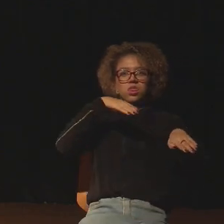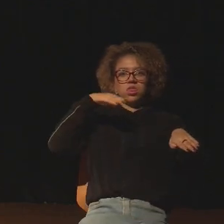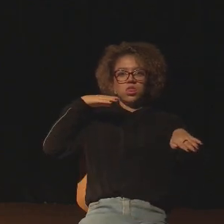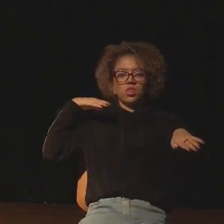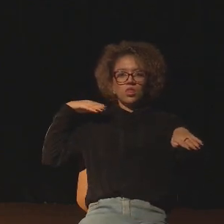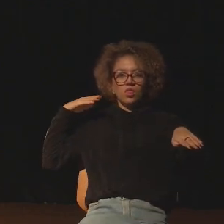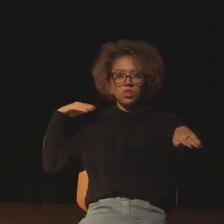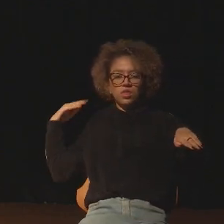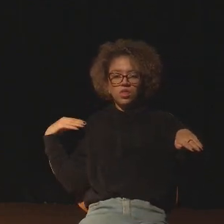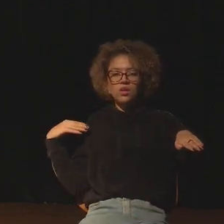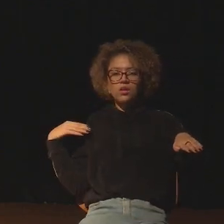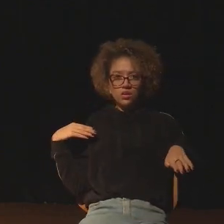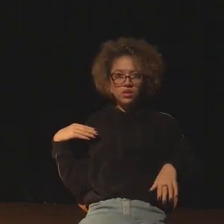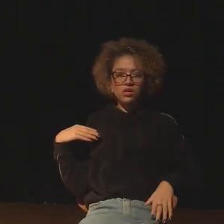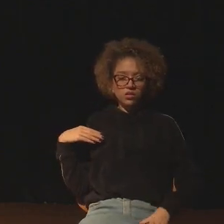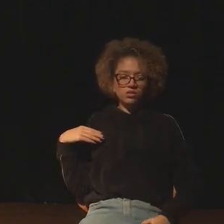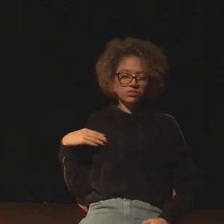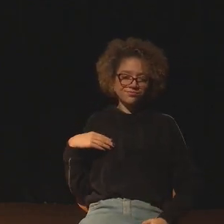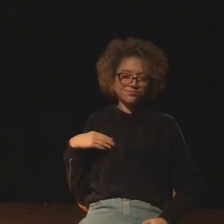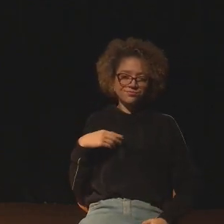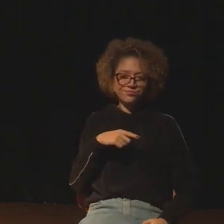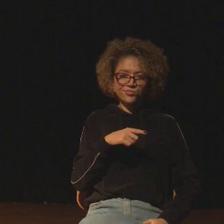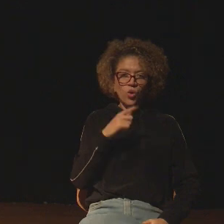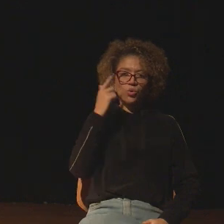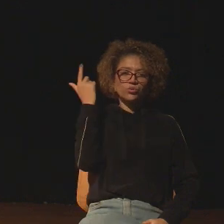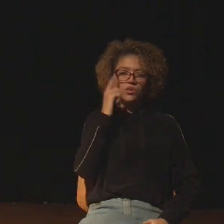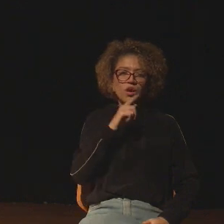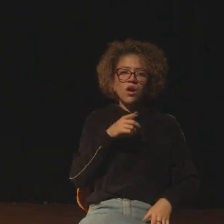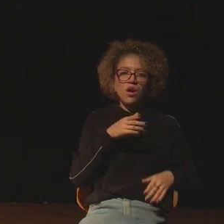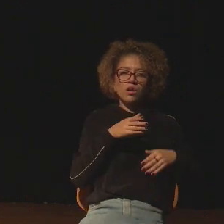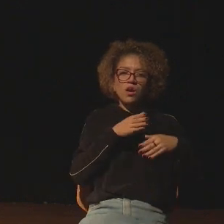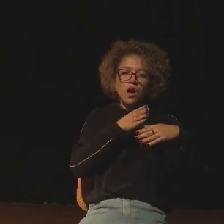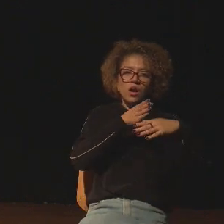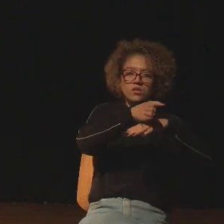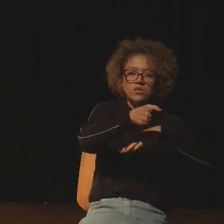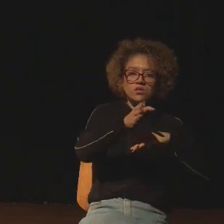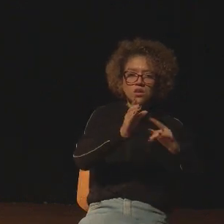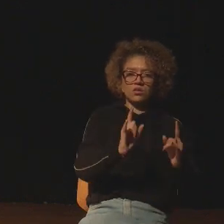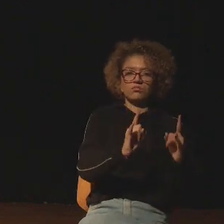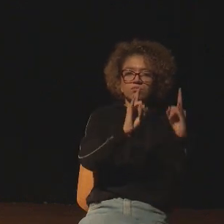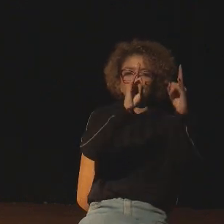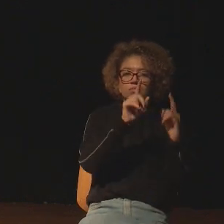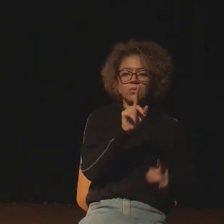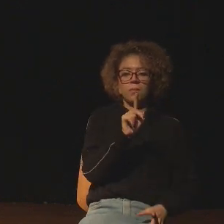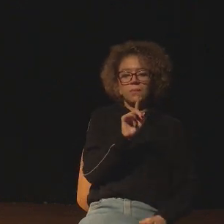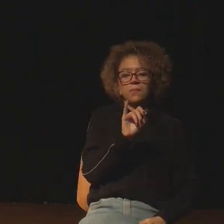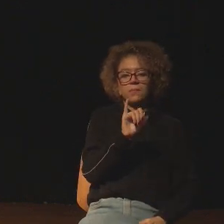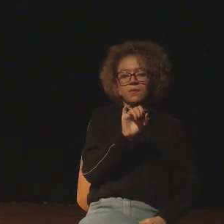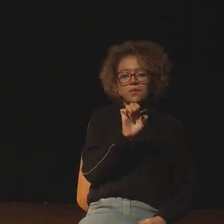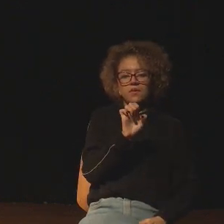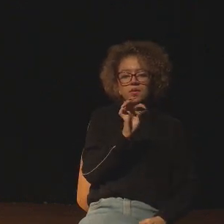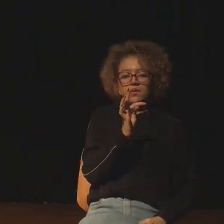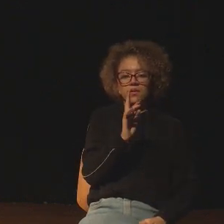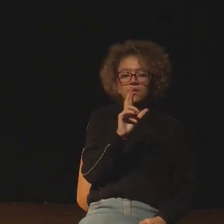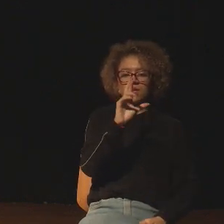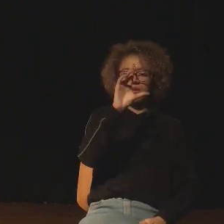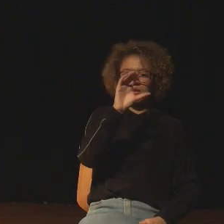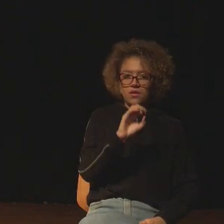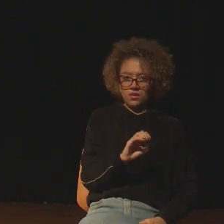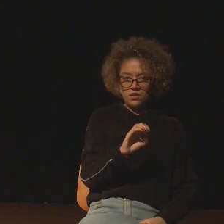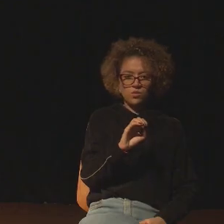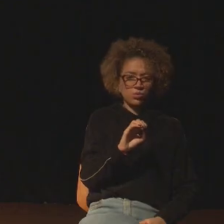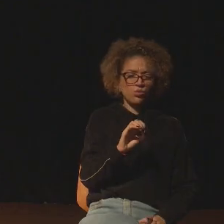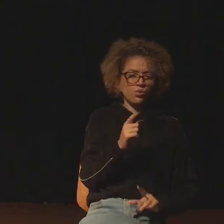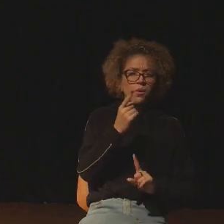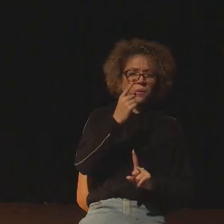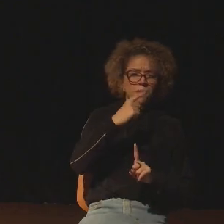em situações específicas para ter acesso ao edifício Pietro. E tem um alargamento de calçada, o